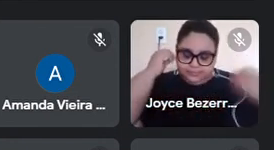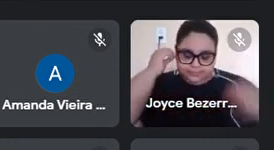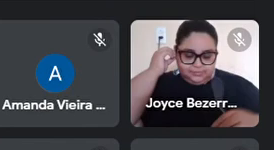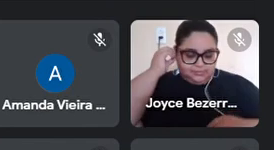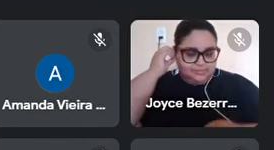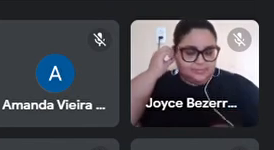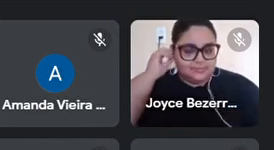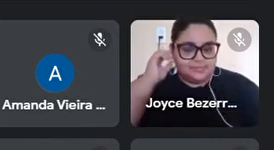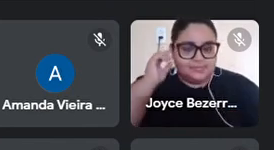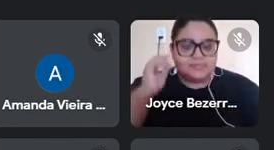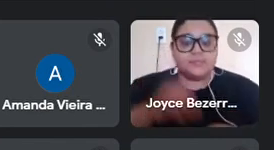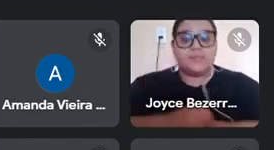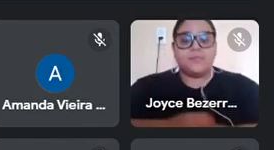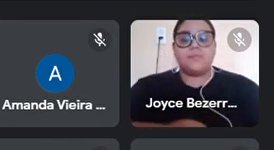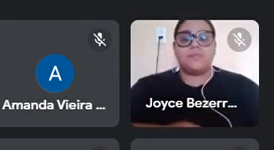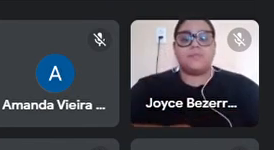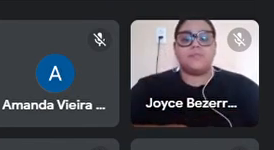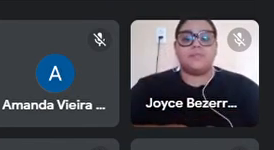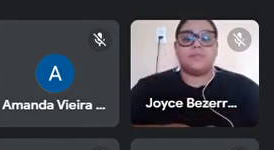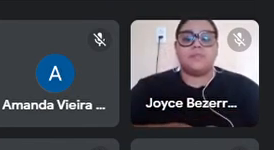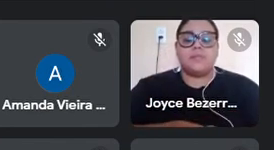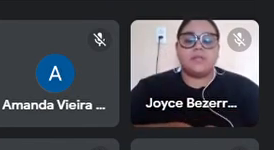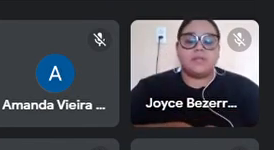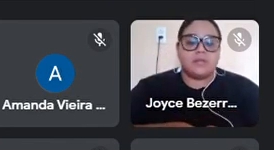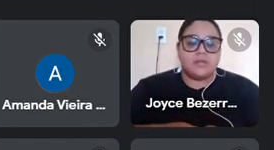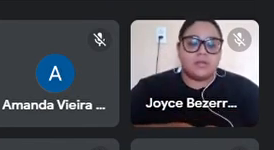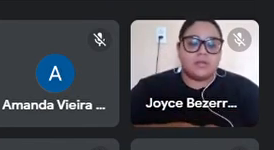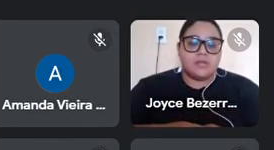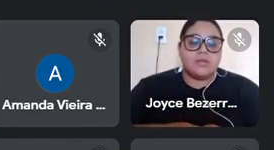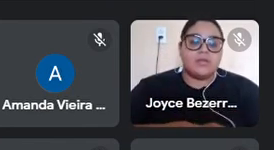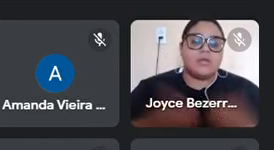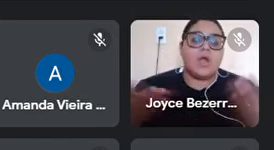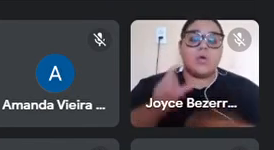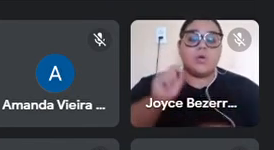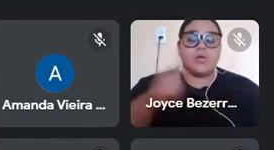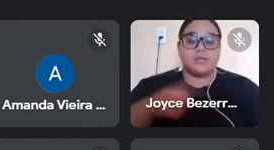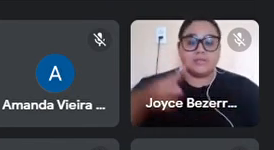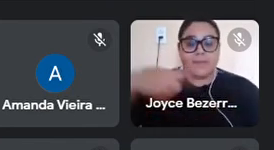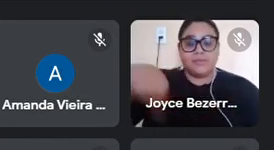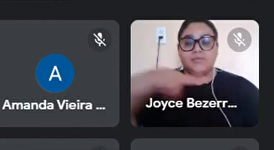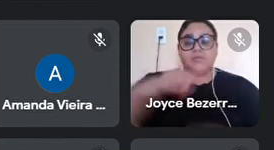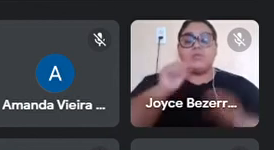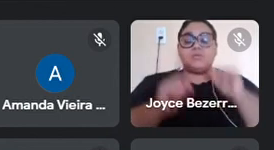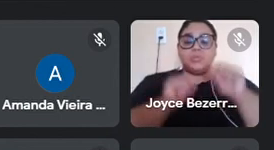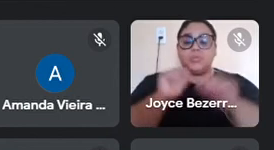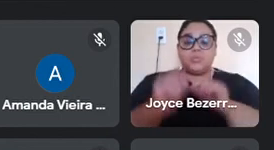Então, acho que eu quero saber de vocês